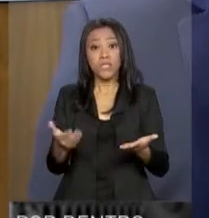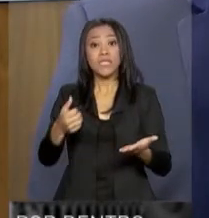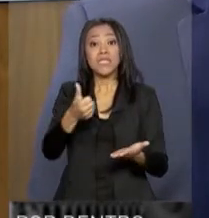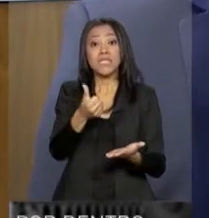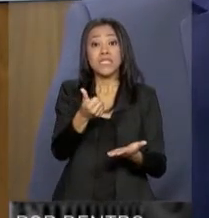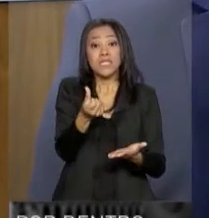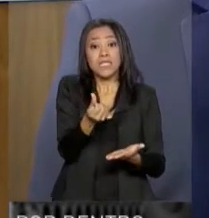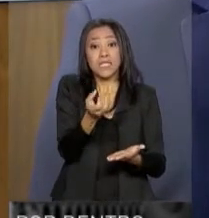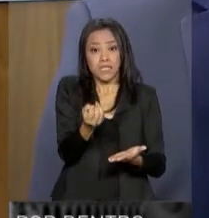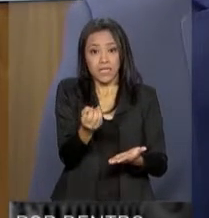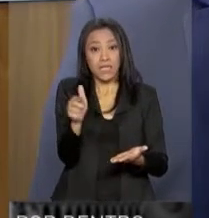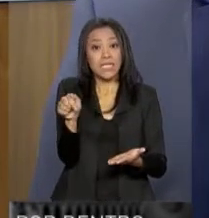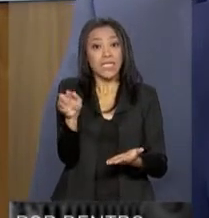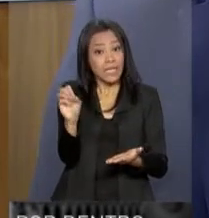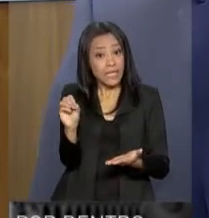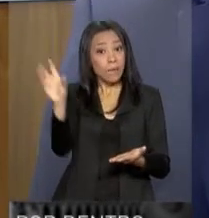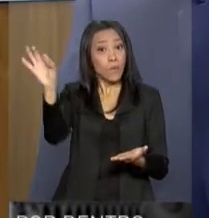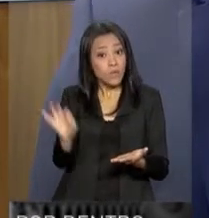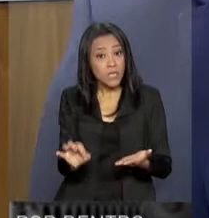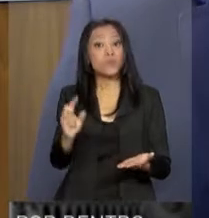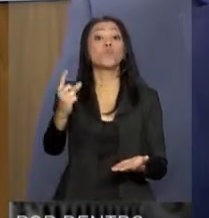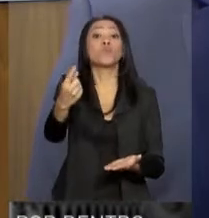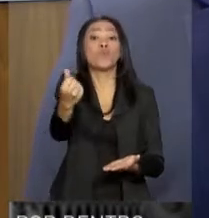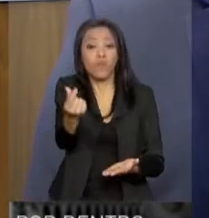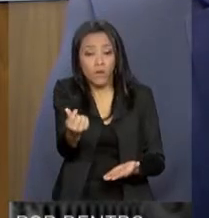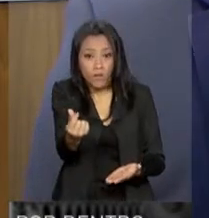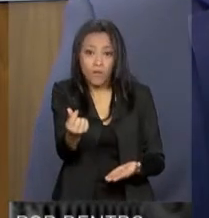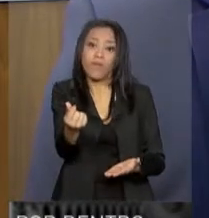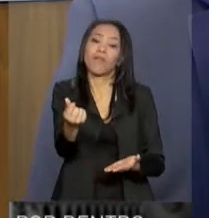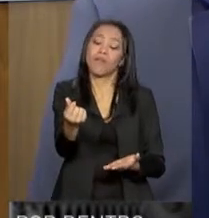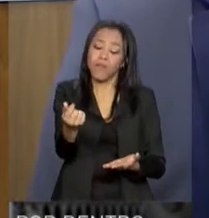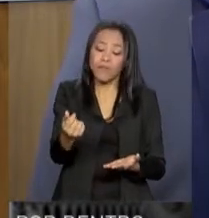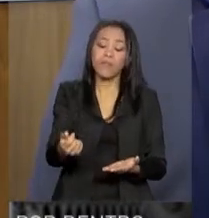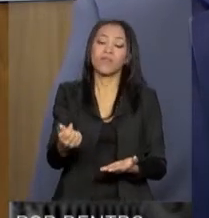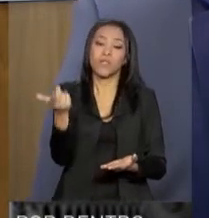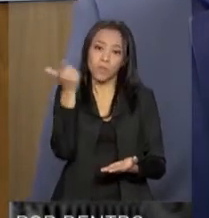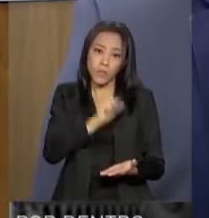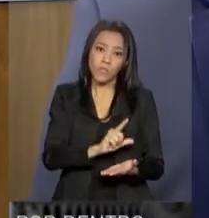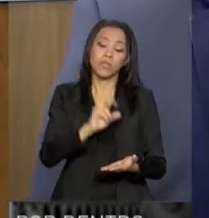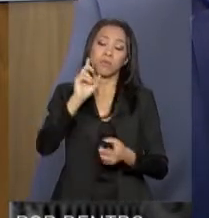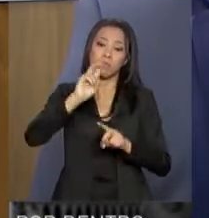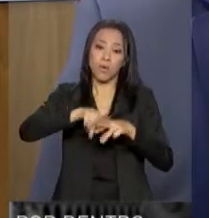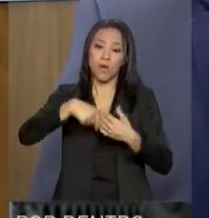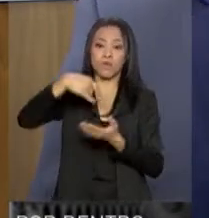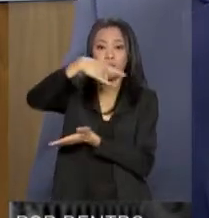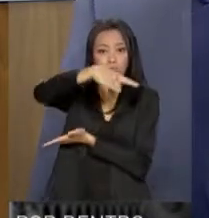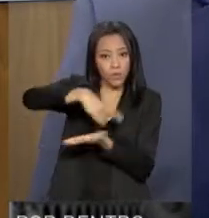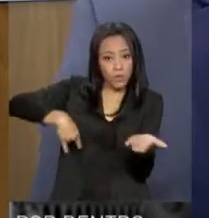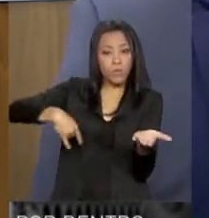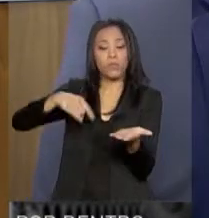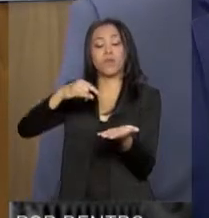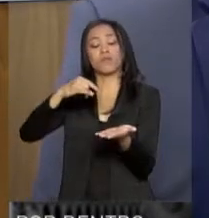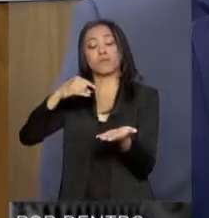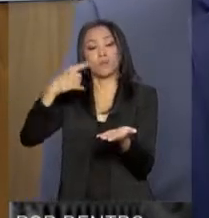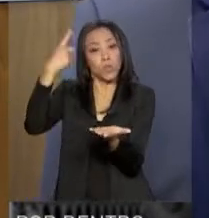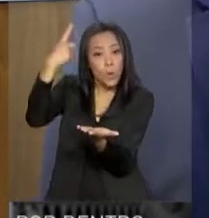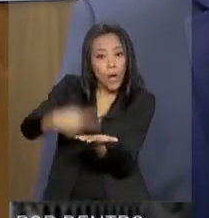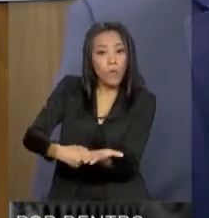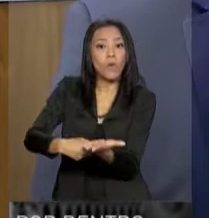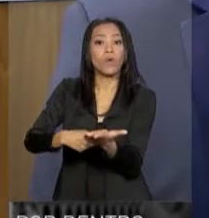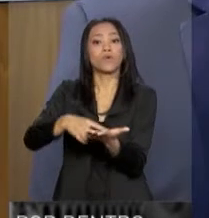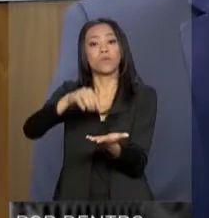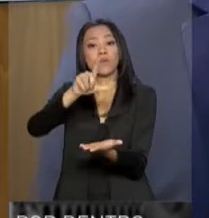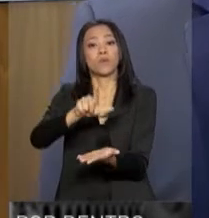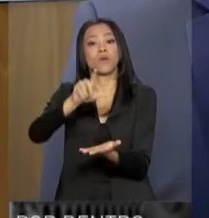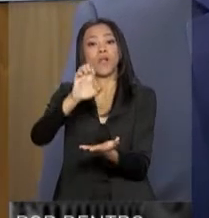por cento do valor que a ação trata é que a ação traria dentro da sua previsão